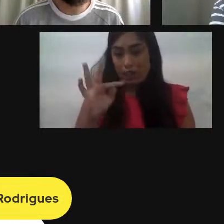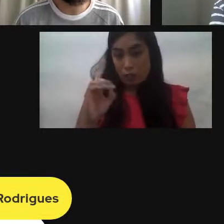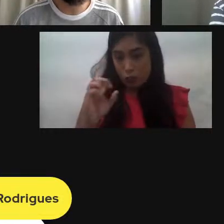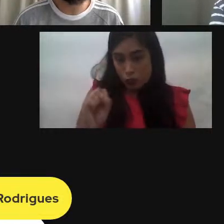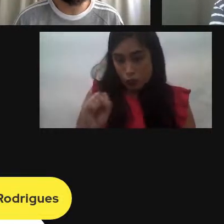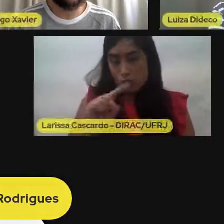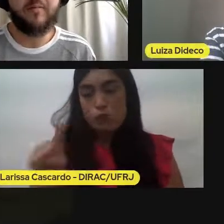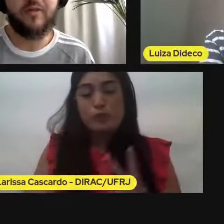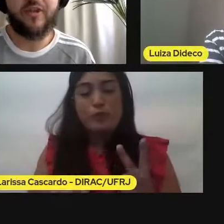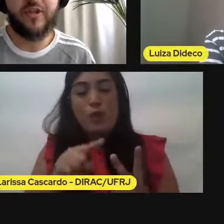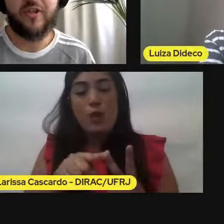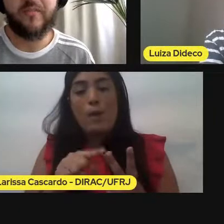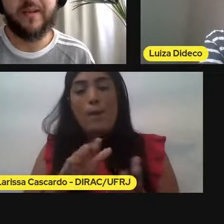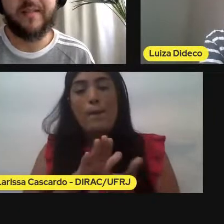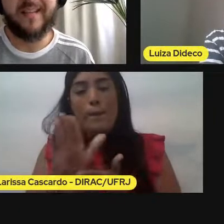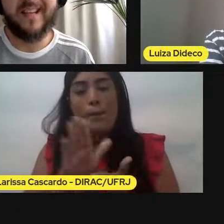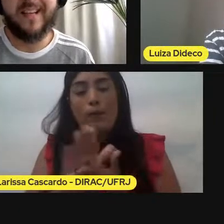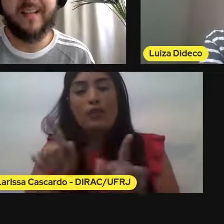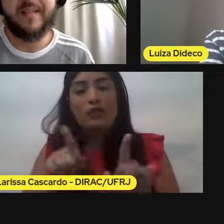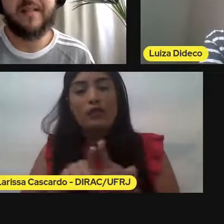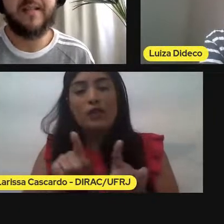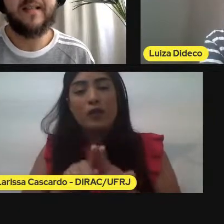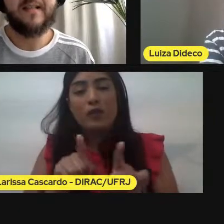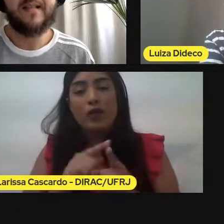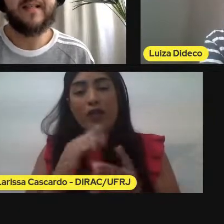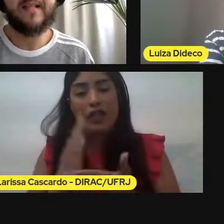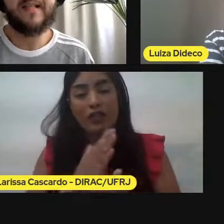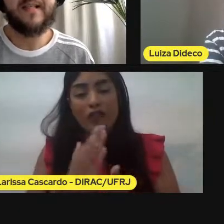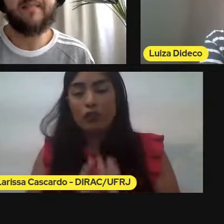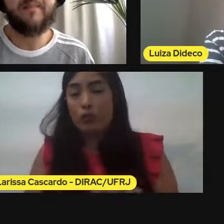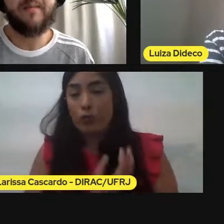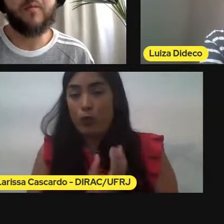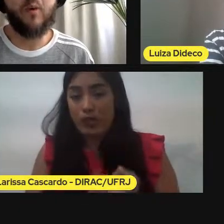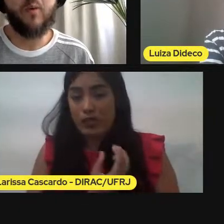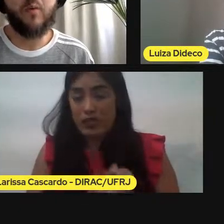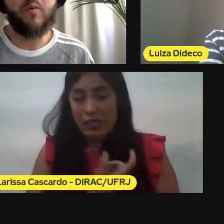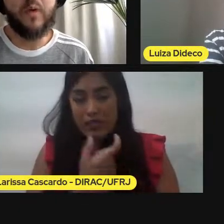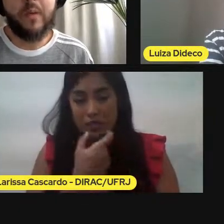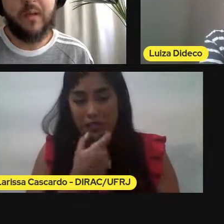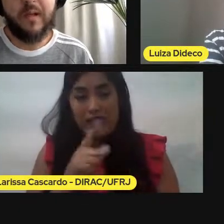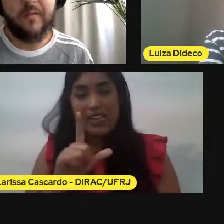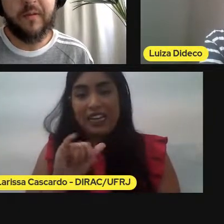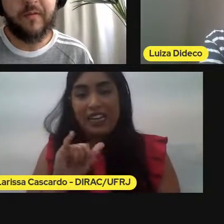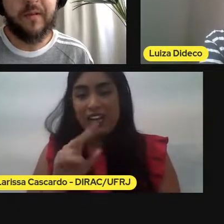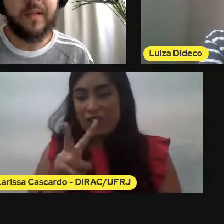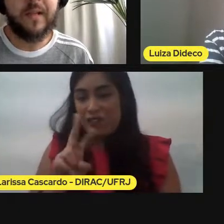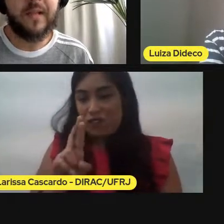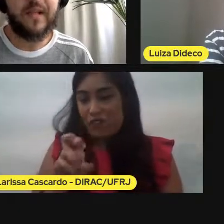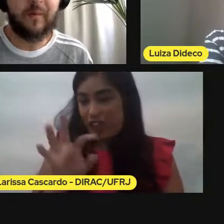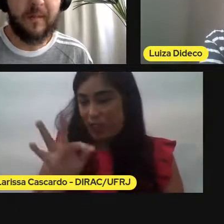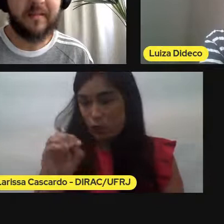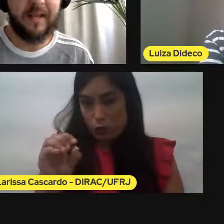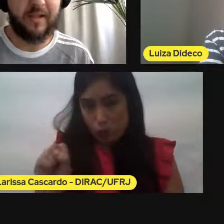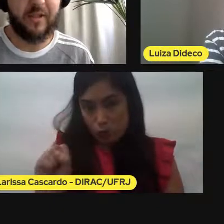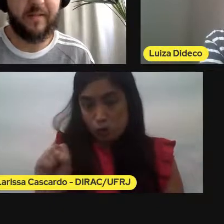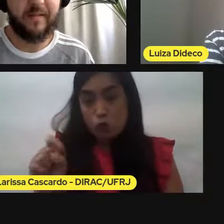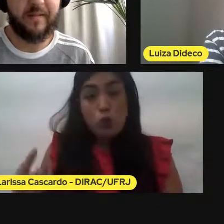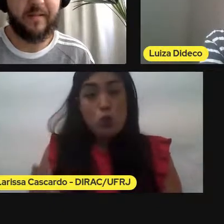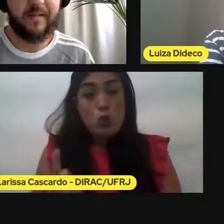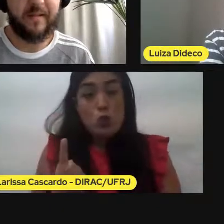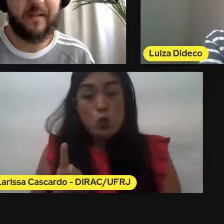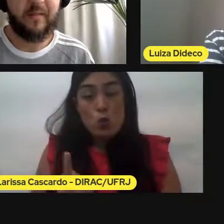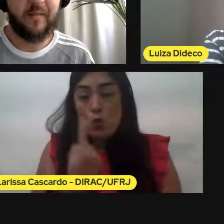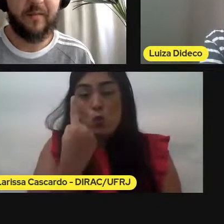publicou alguns livretos de poesia inglesa e publicou um único livro em vida, que é o